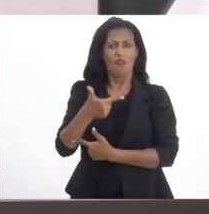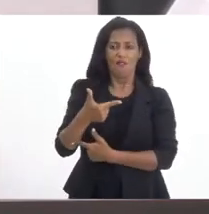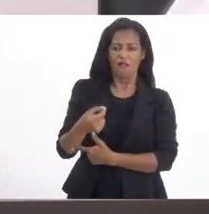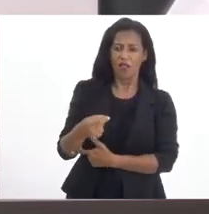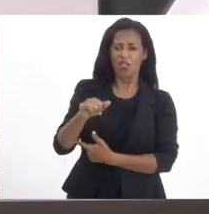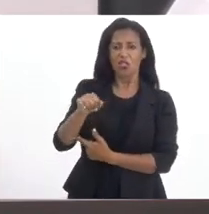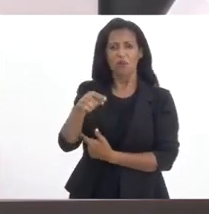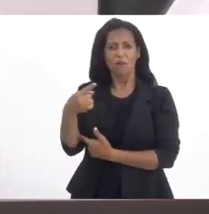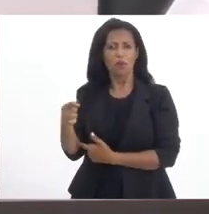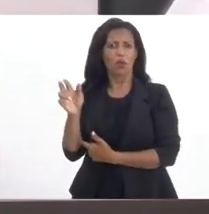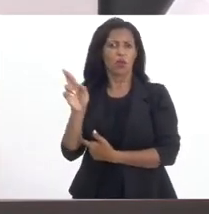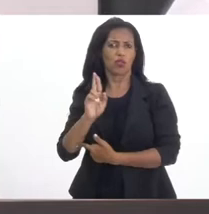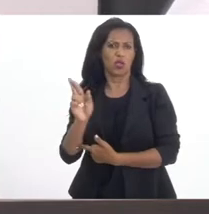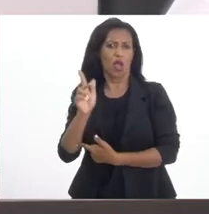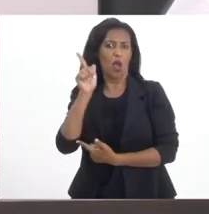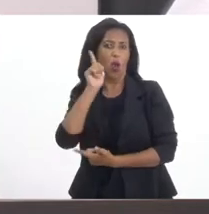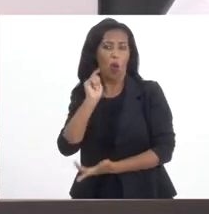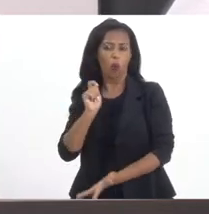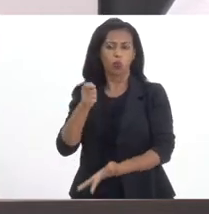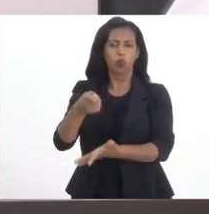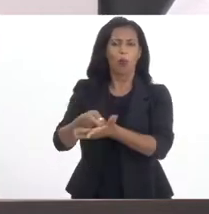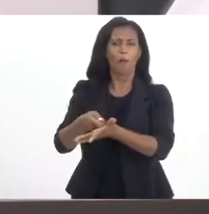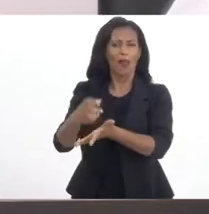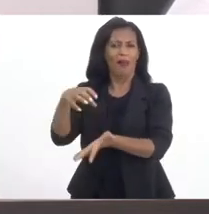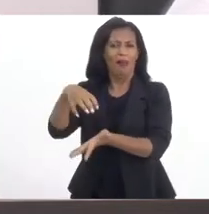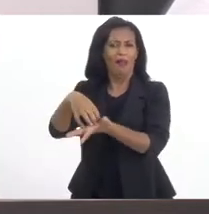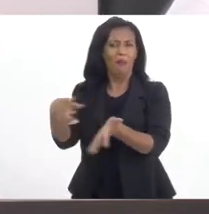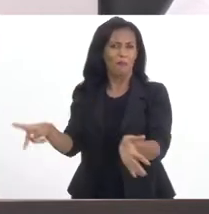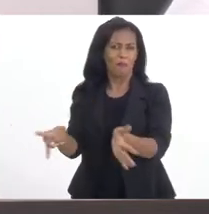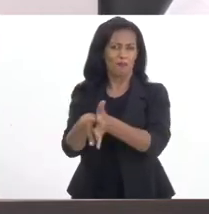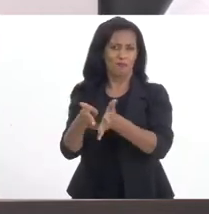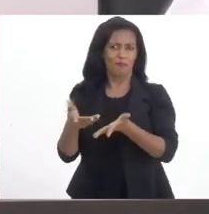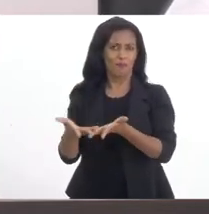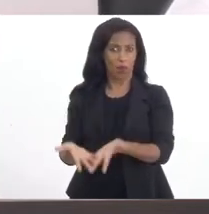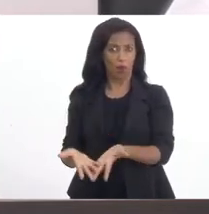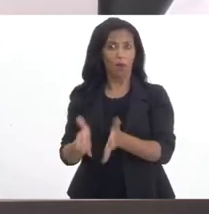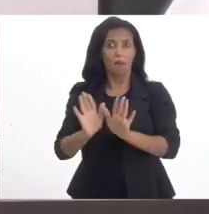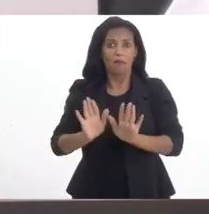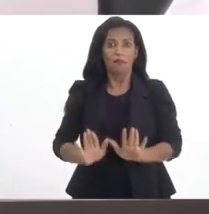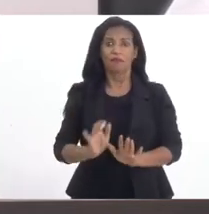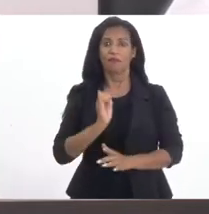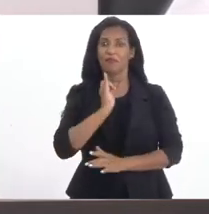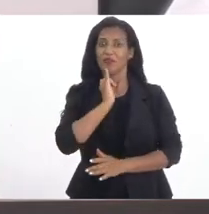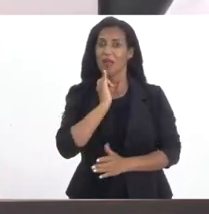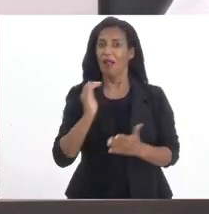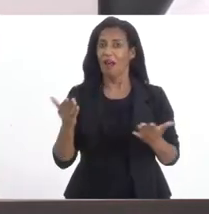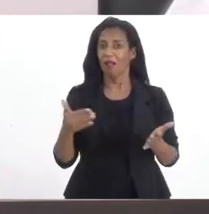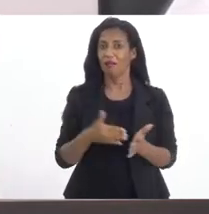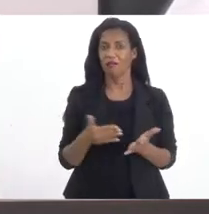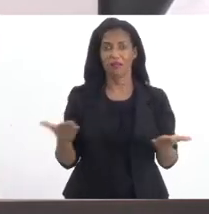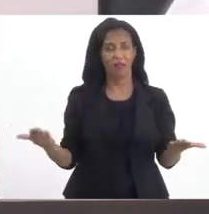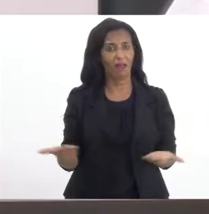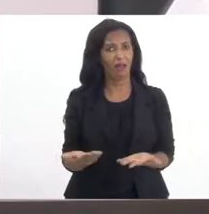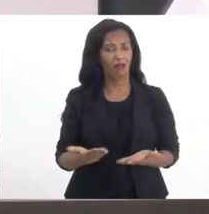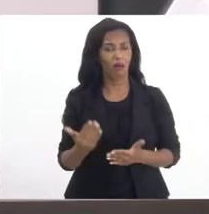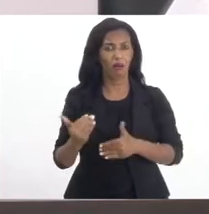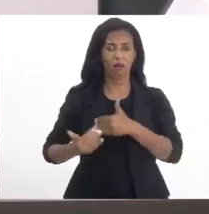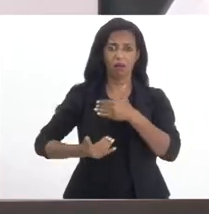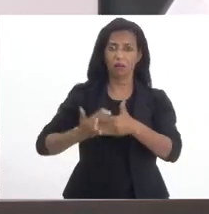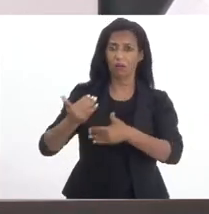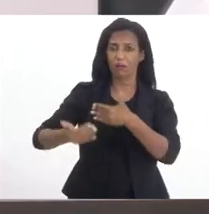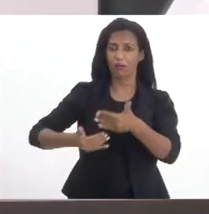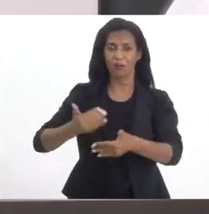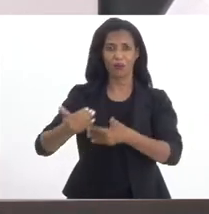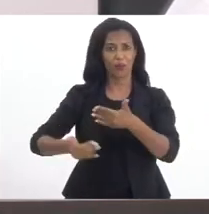sua sede própria. Um passo fundamental para a sua consolidação. Que, infelizmente, até agora, o processo de